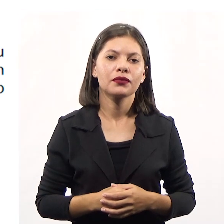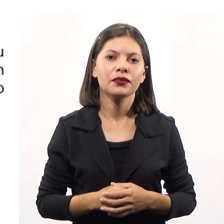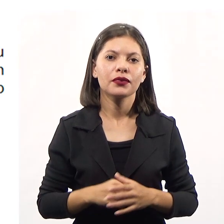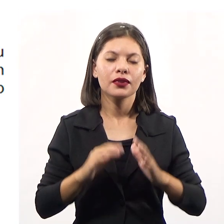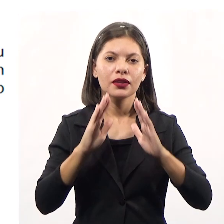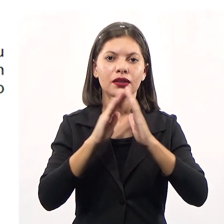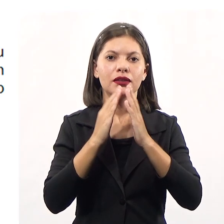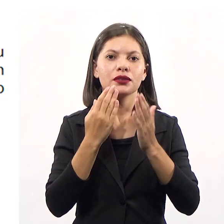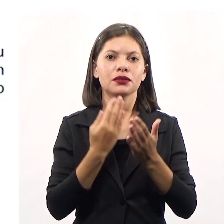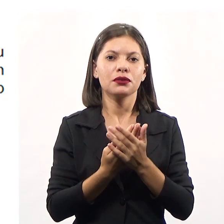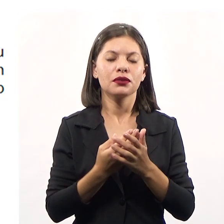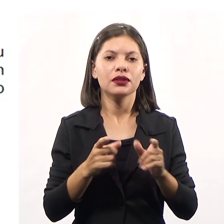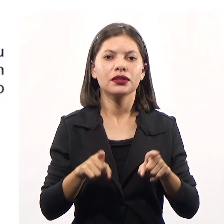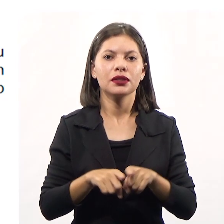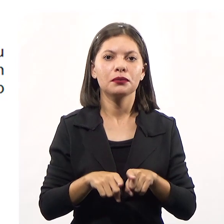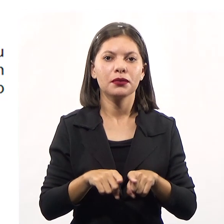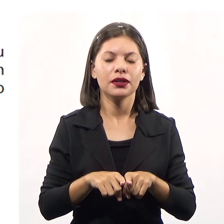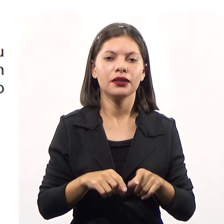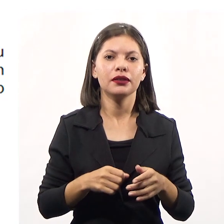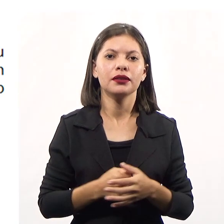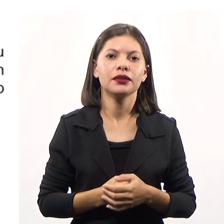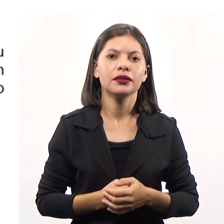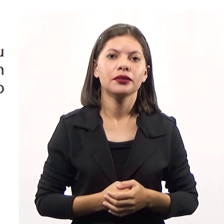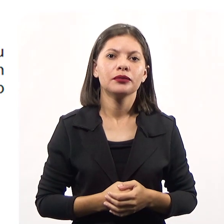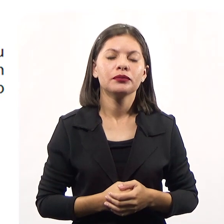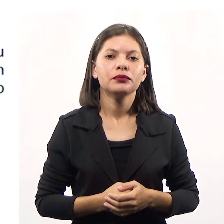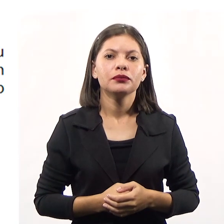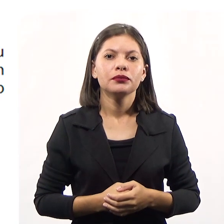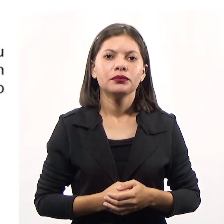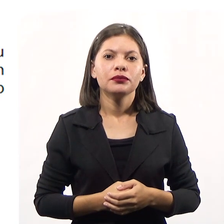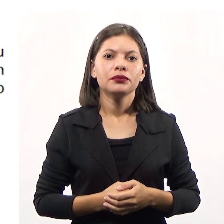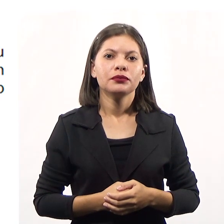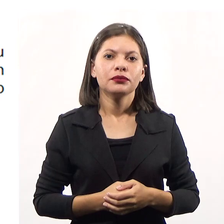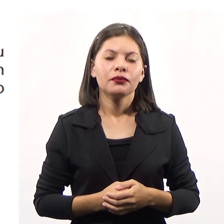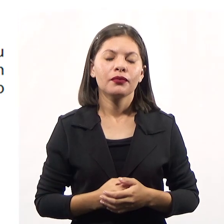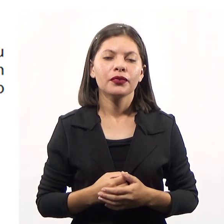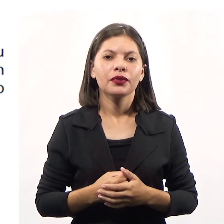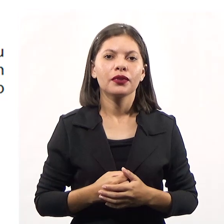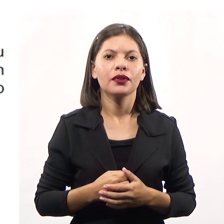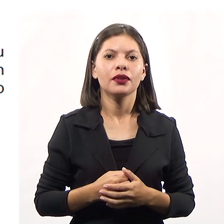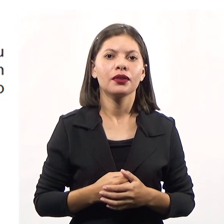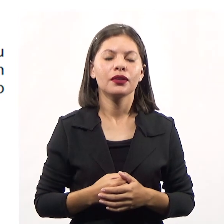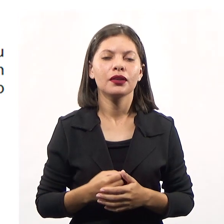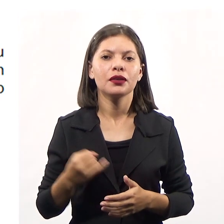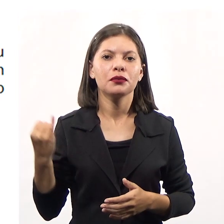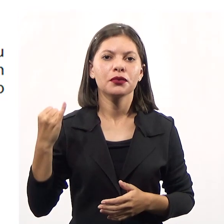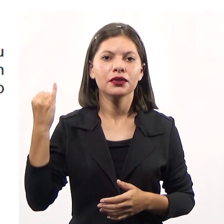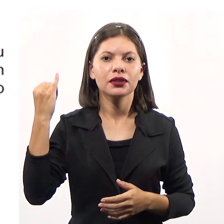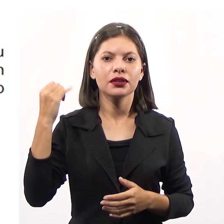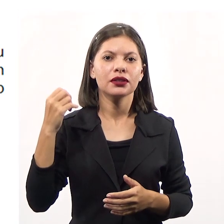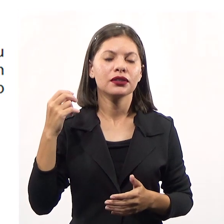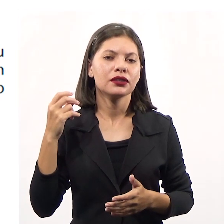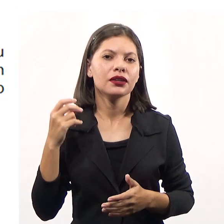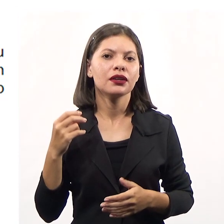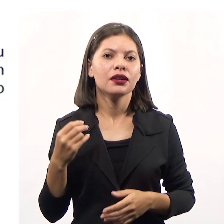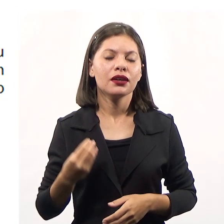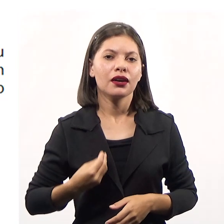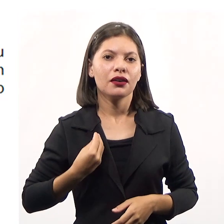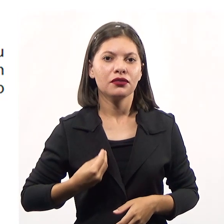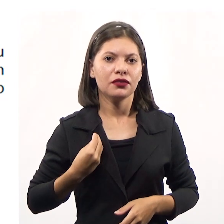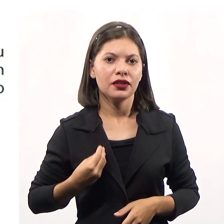As escolas também, o Liceu de Aristóteles, ele tinha uma ênfase na realidade empírica como